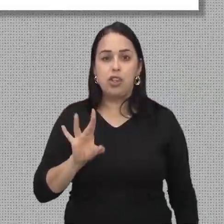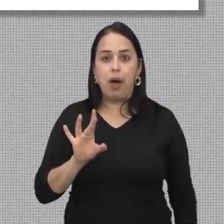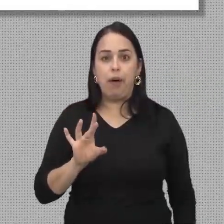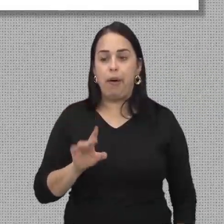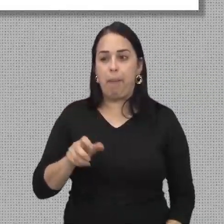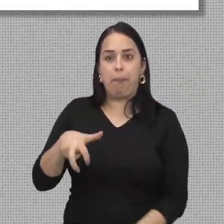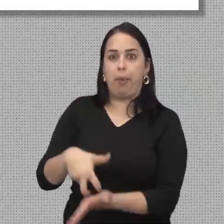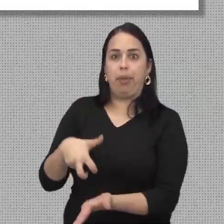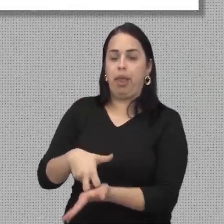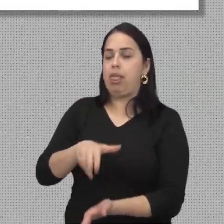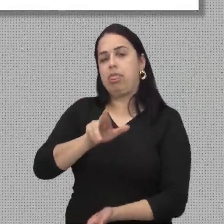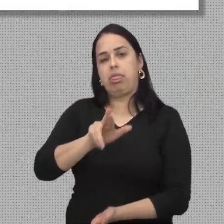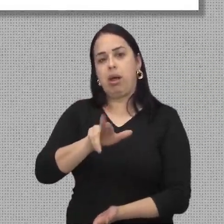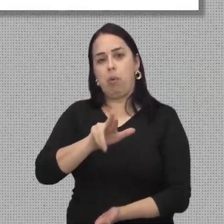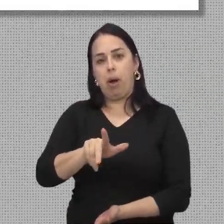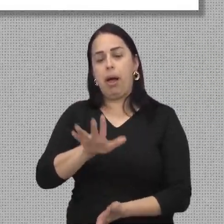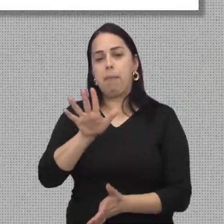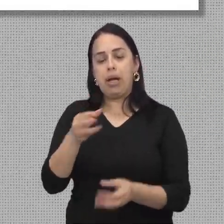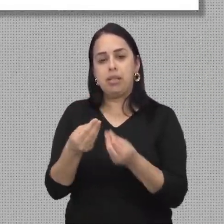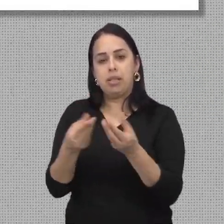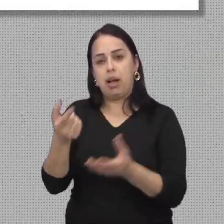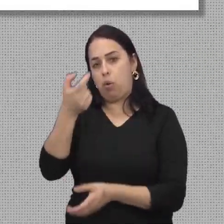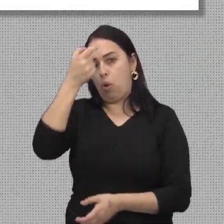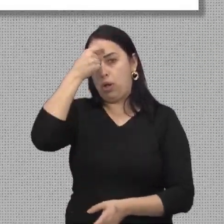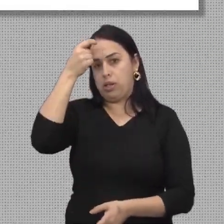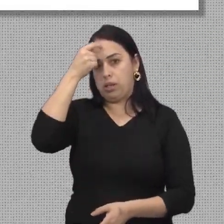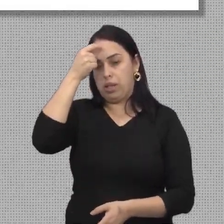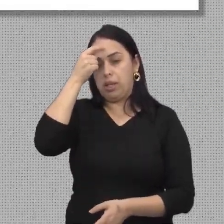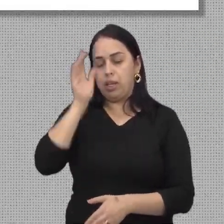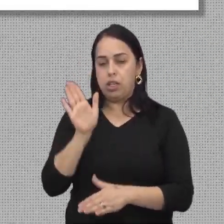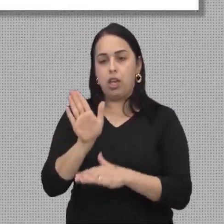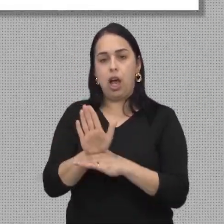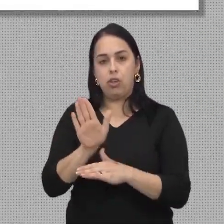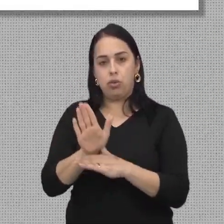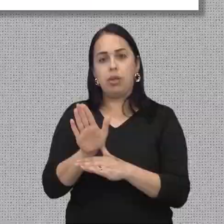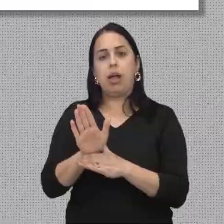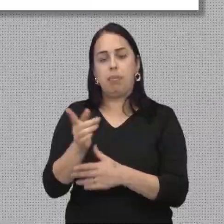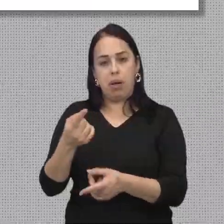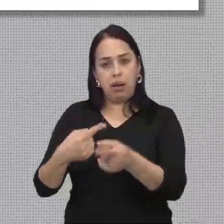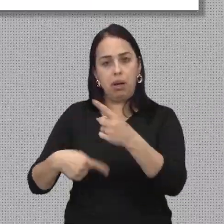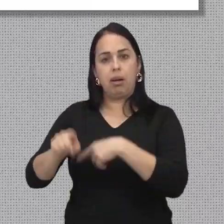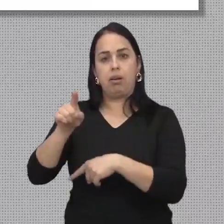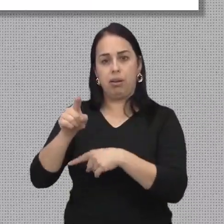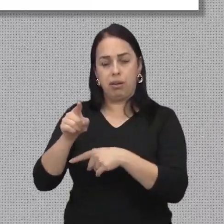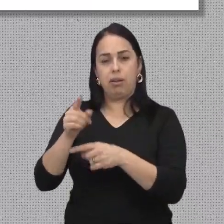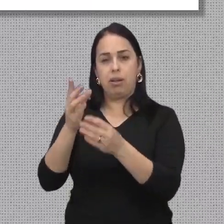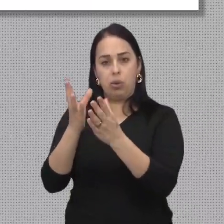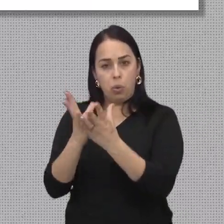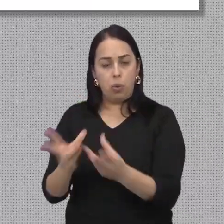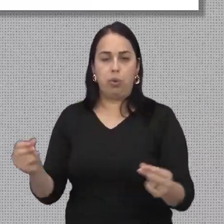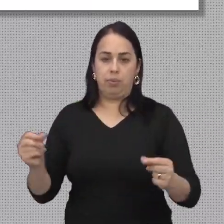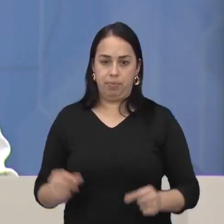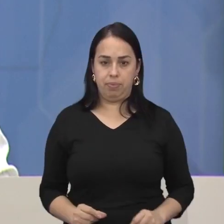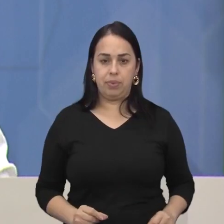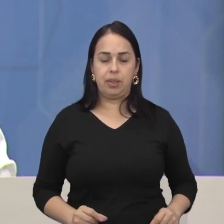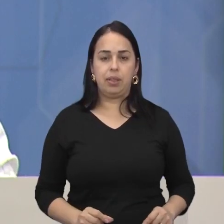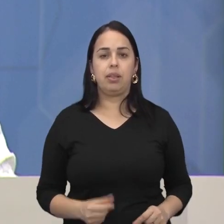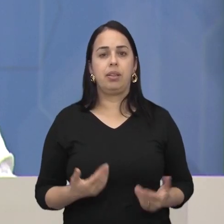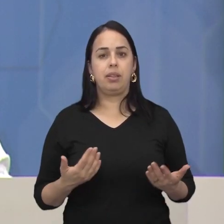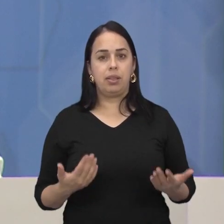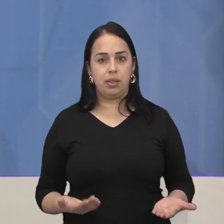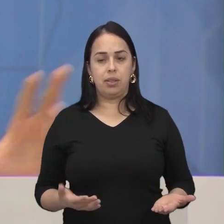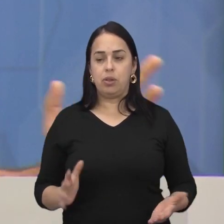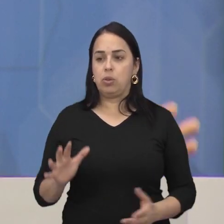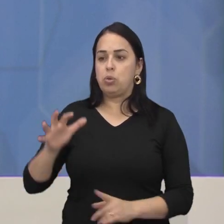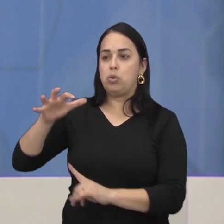essa não é só uma forma de punir, mas também de conscientizar e contribuir para a recuperação de pessoas. Ele explica